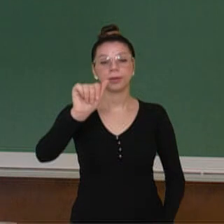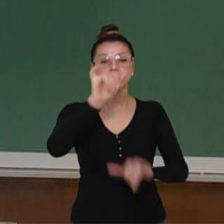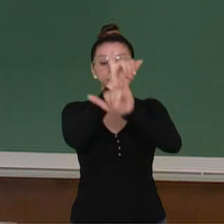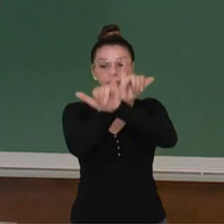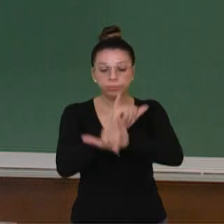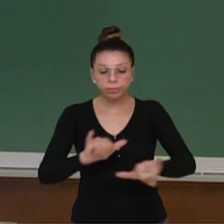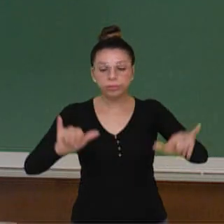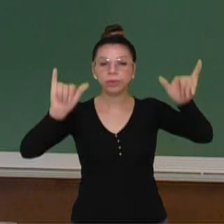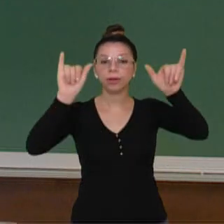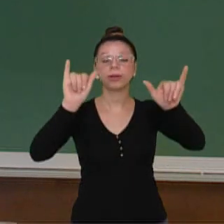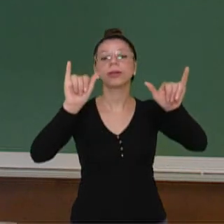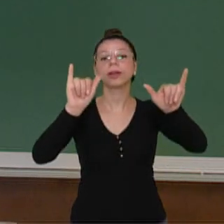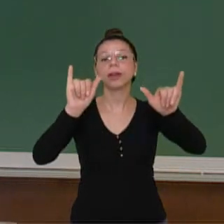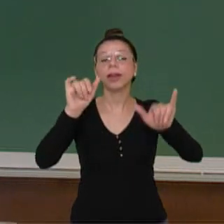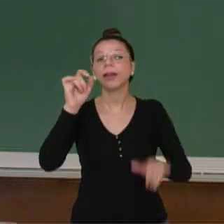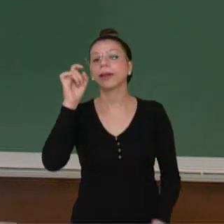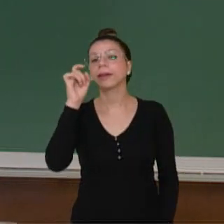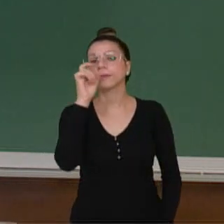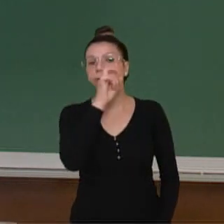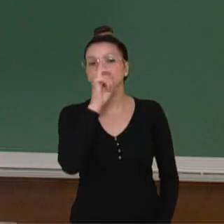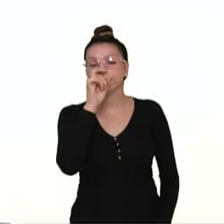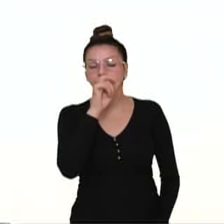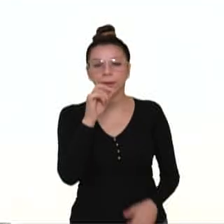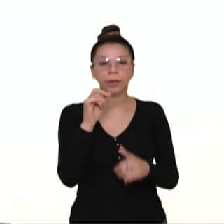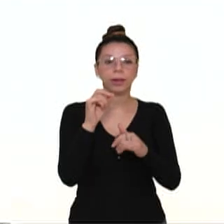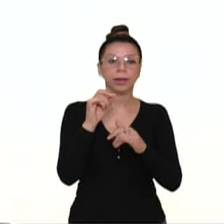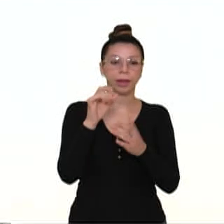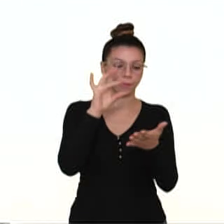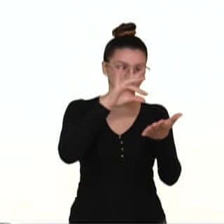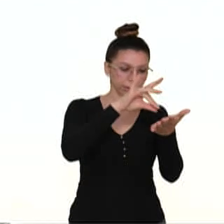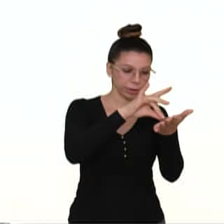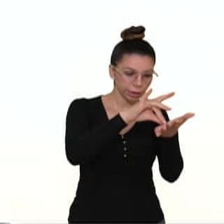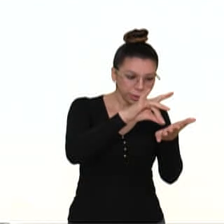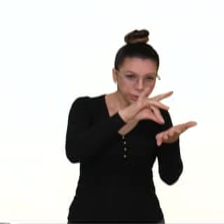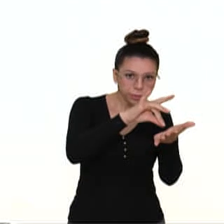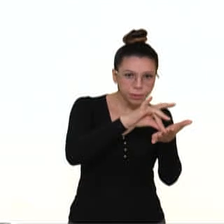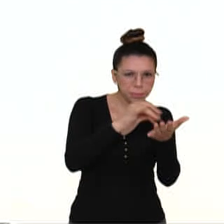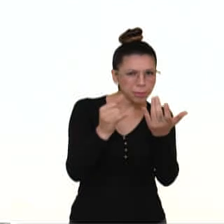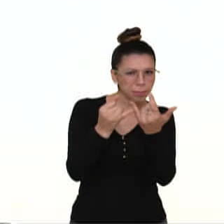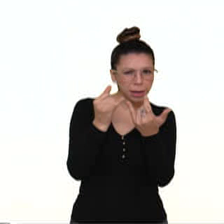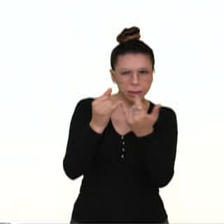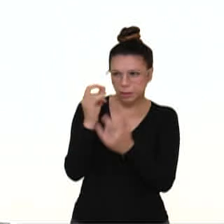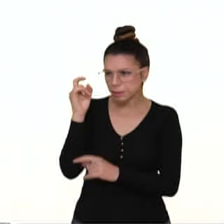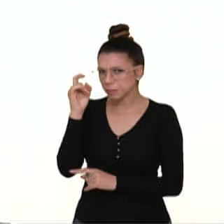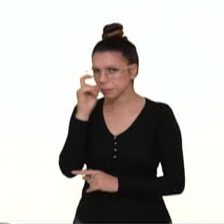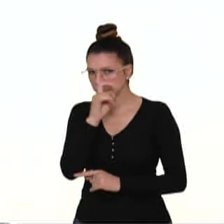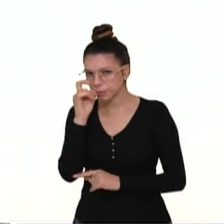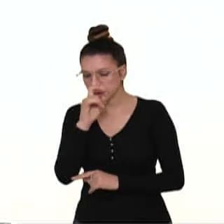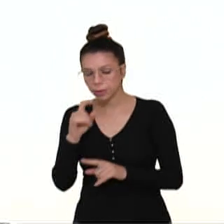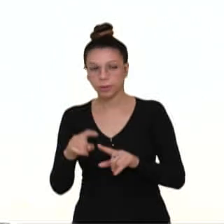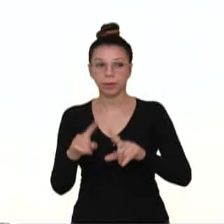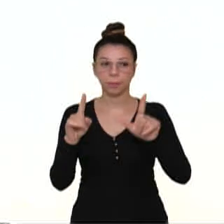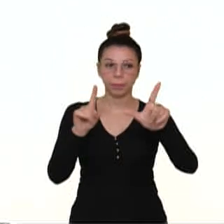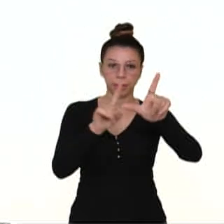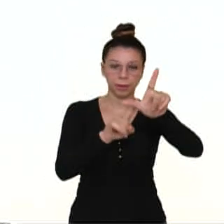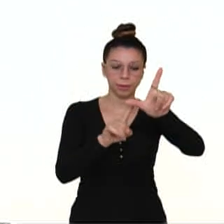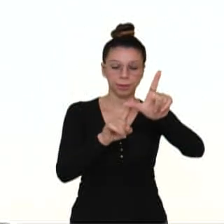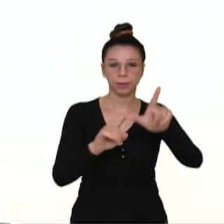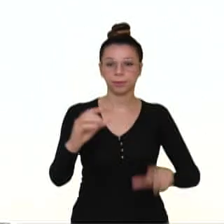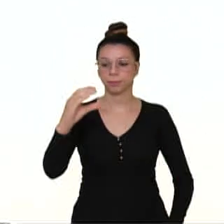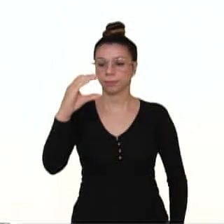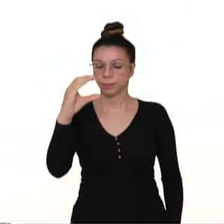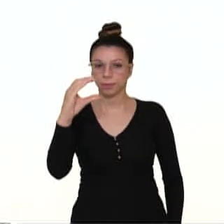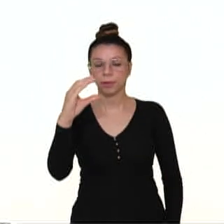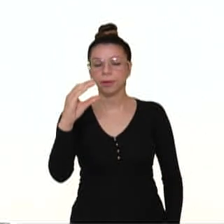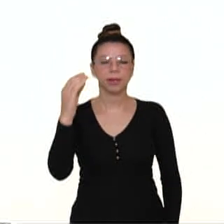são notícias verdadeiras, mas que aparentam ser falsas. E nós temos a letra C, que é muito fácil